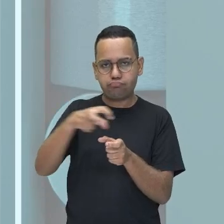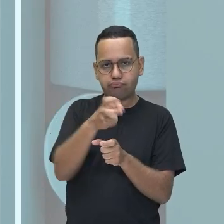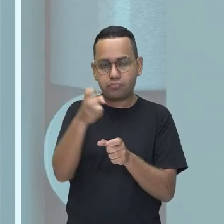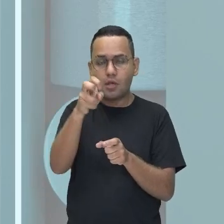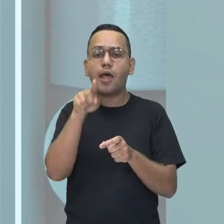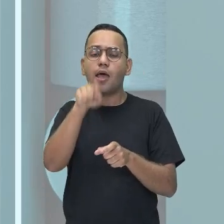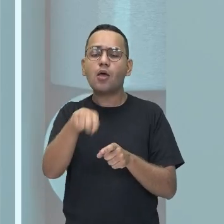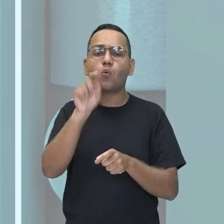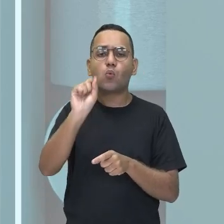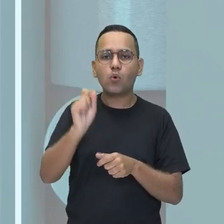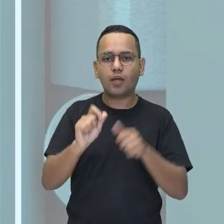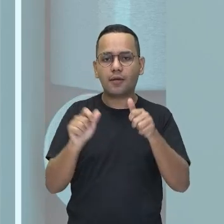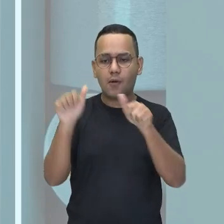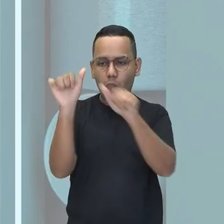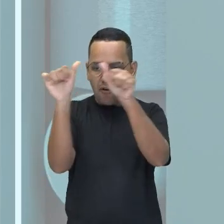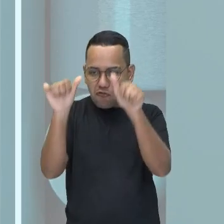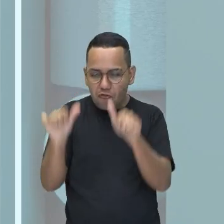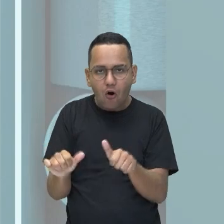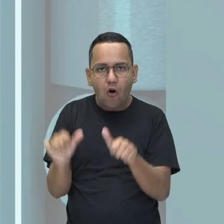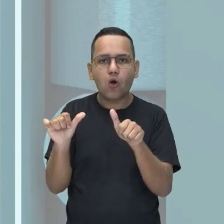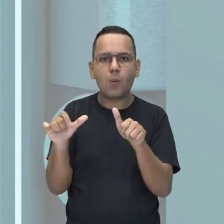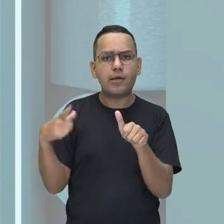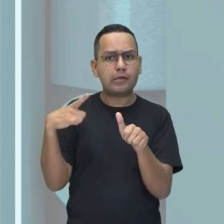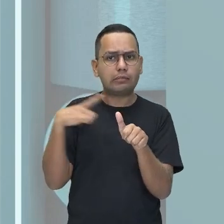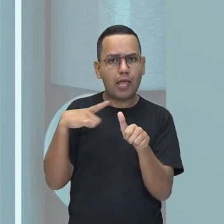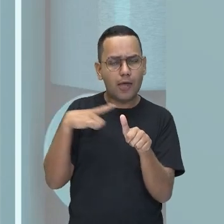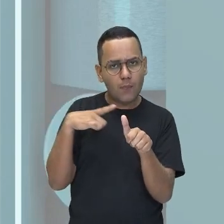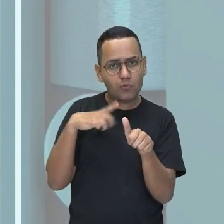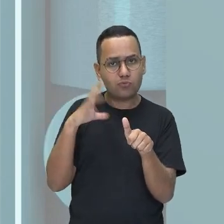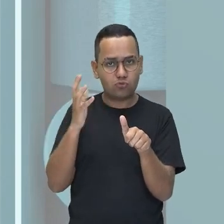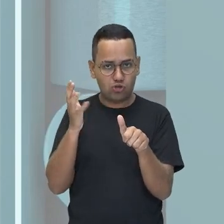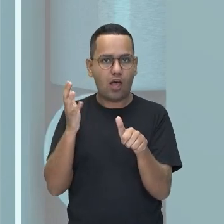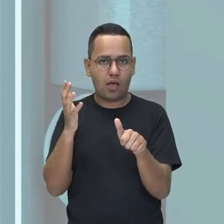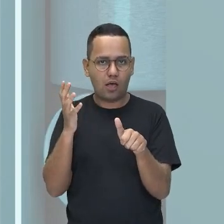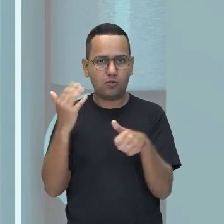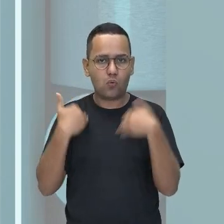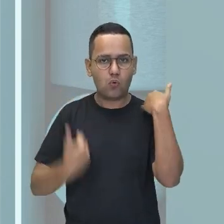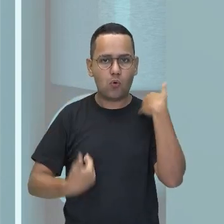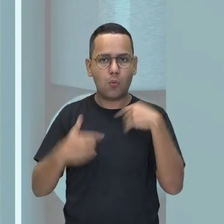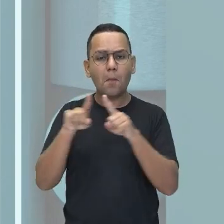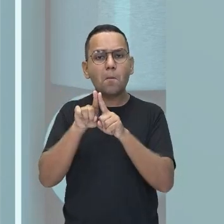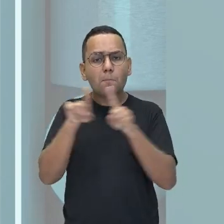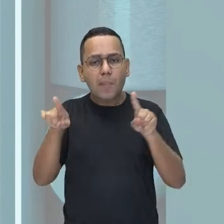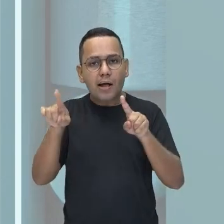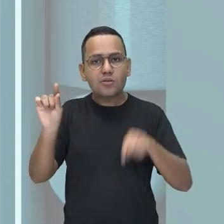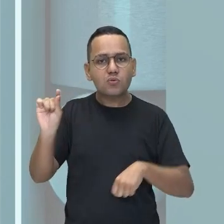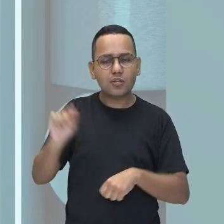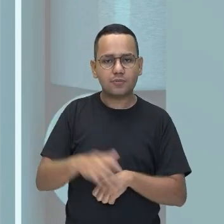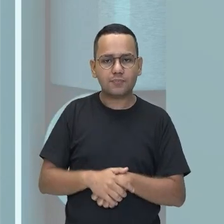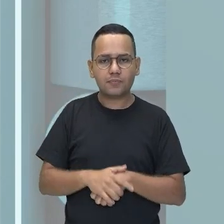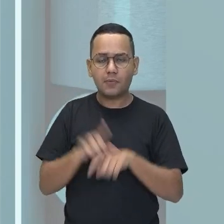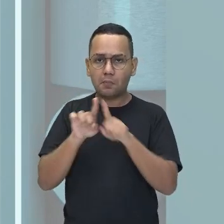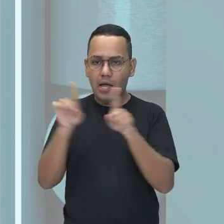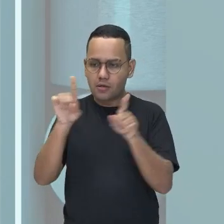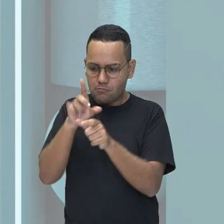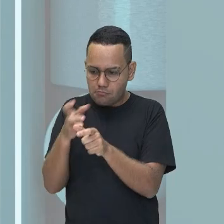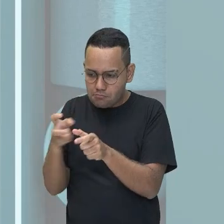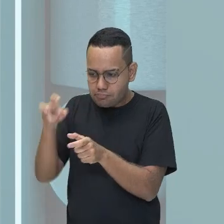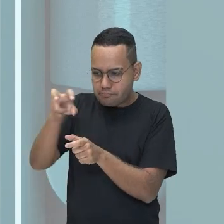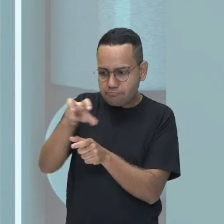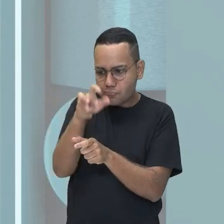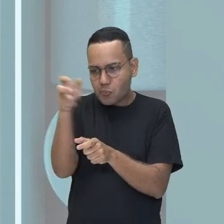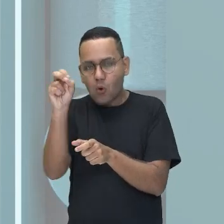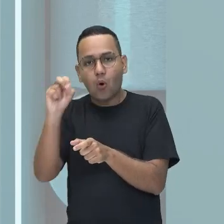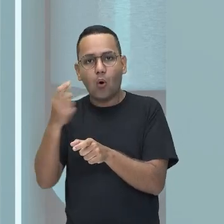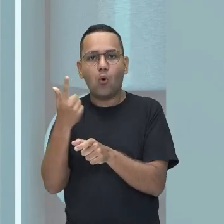são normais, ou seja, nós temos essas curvaturas em nosso corpo, porém o acentuamento ou ainda o surgimento, né,